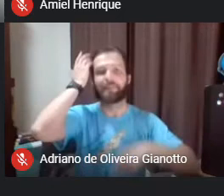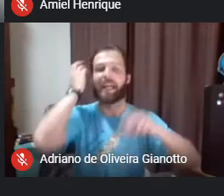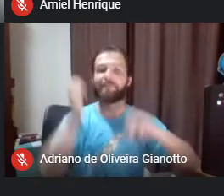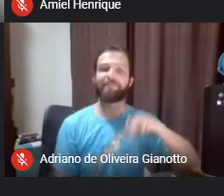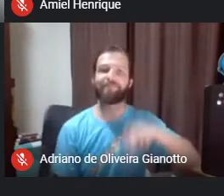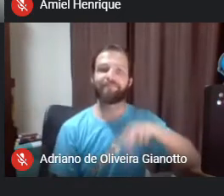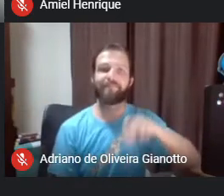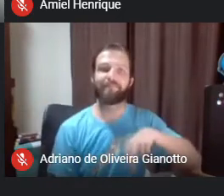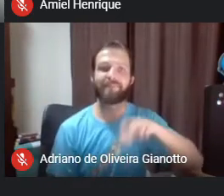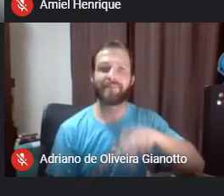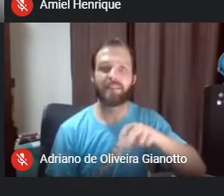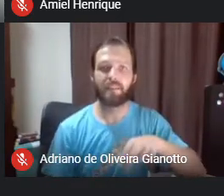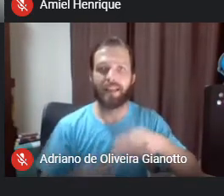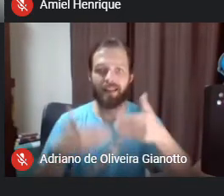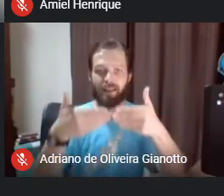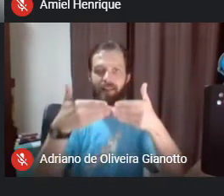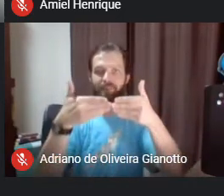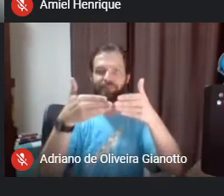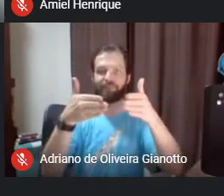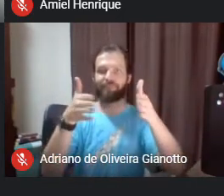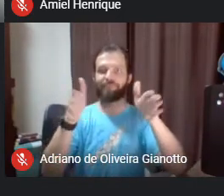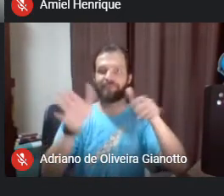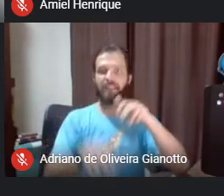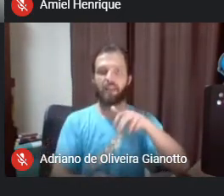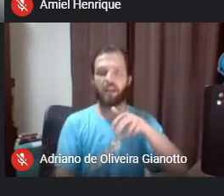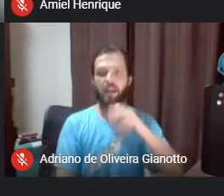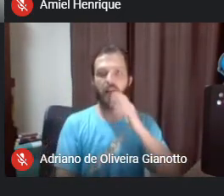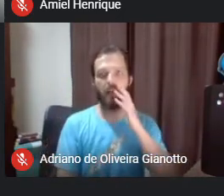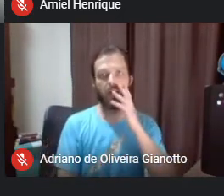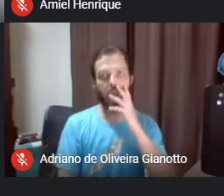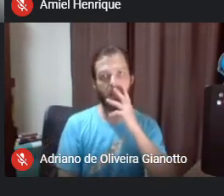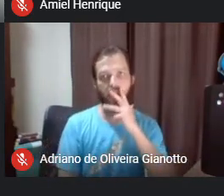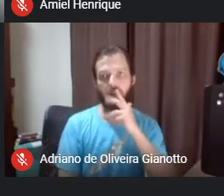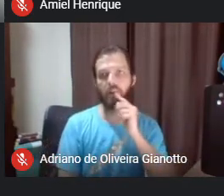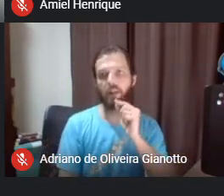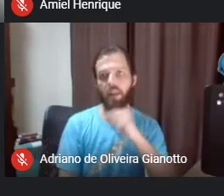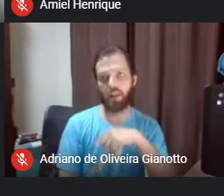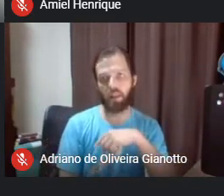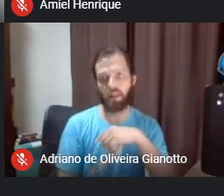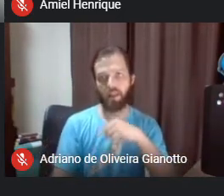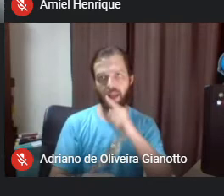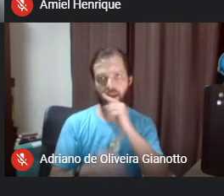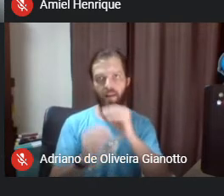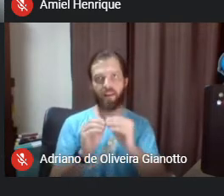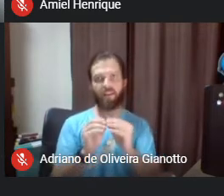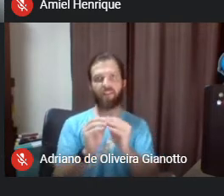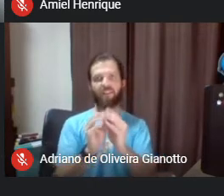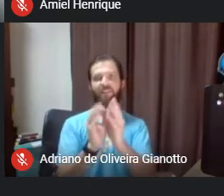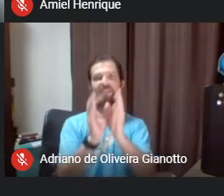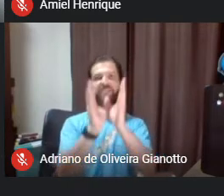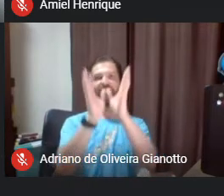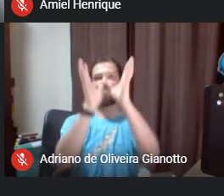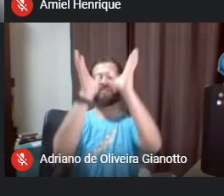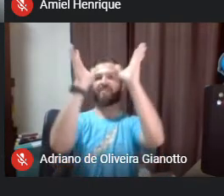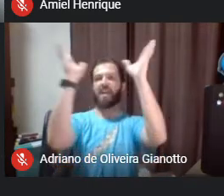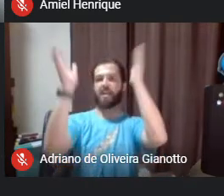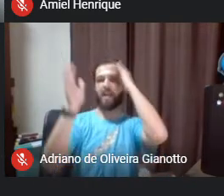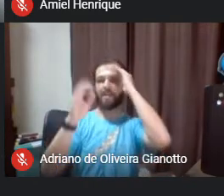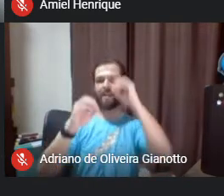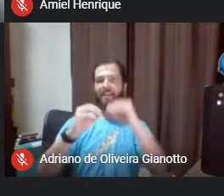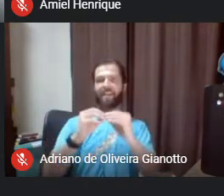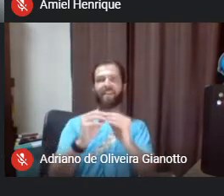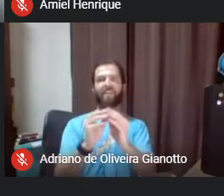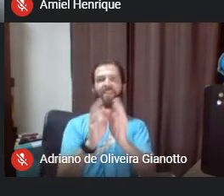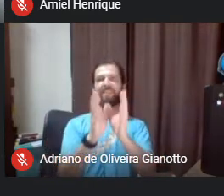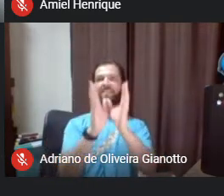seus sapatos. E ele se encaminhou até abrir um portão gigantesco. Eles entraram